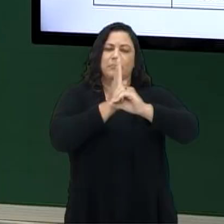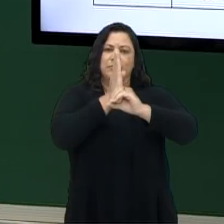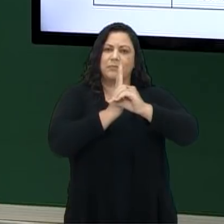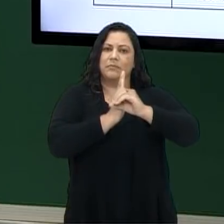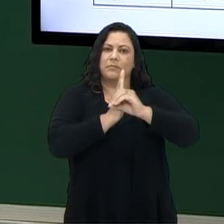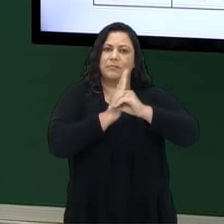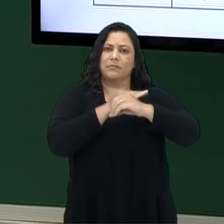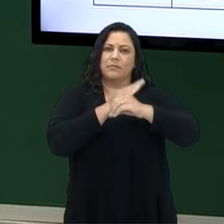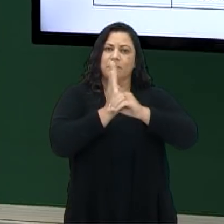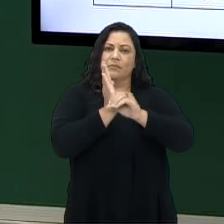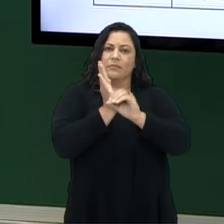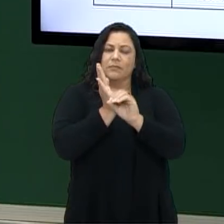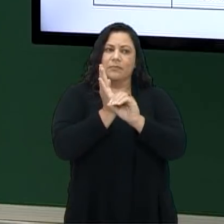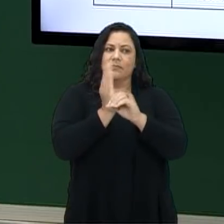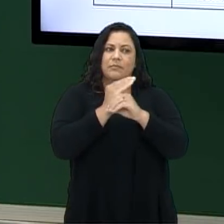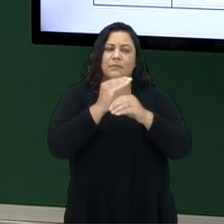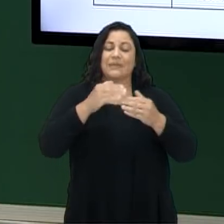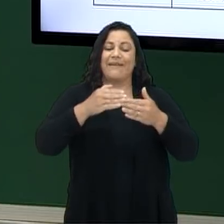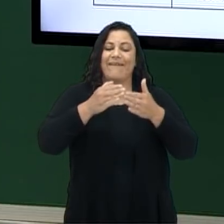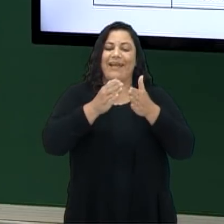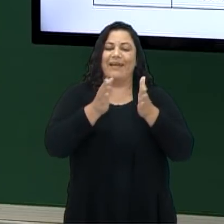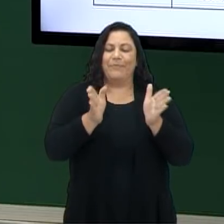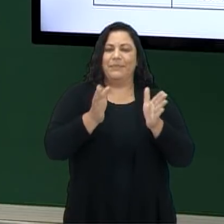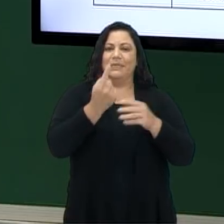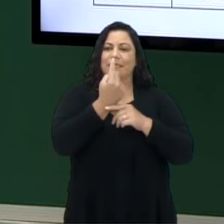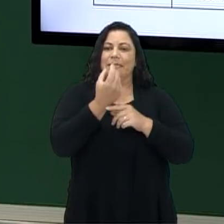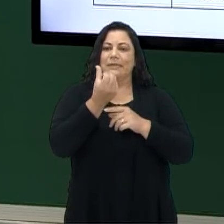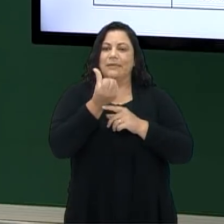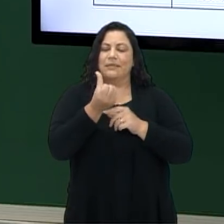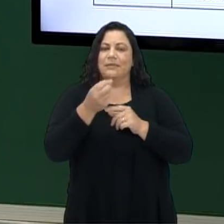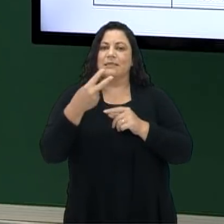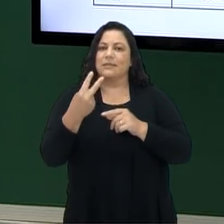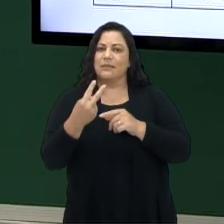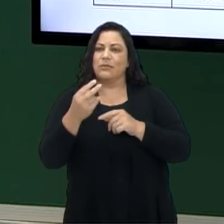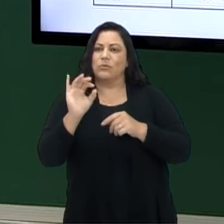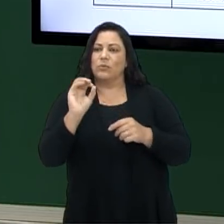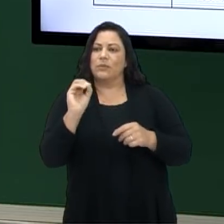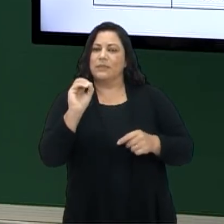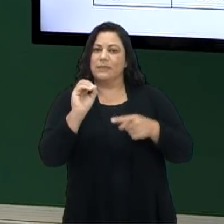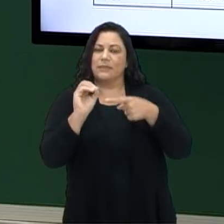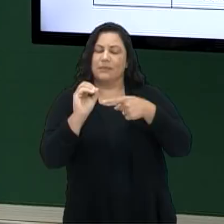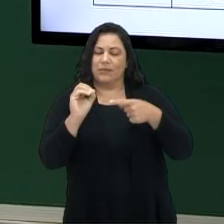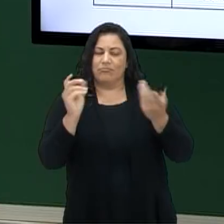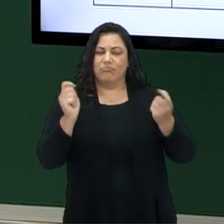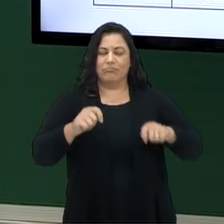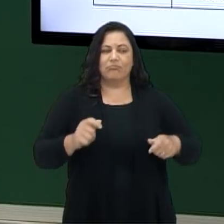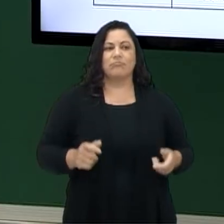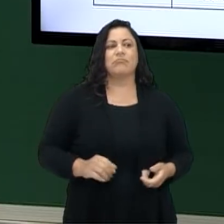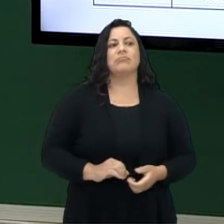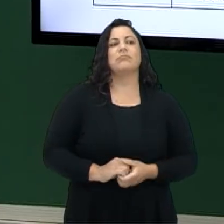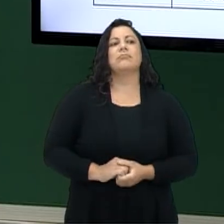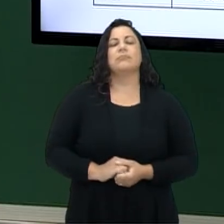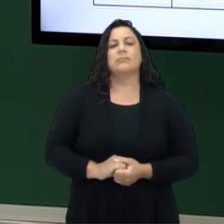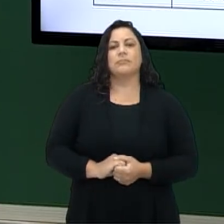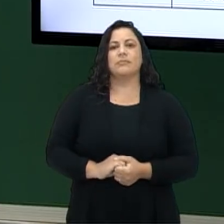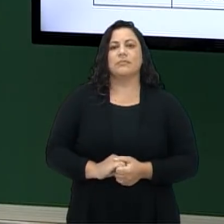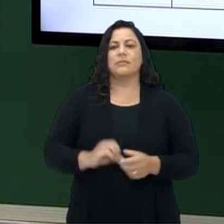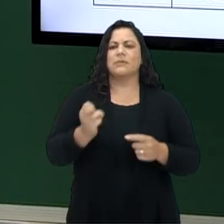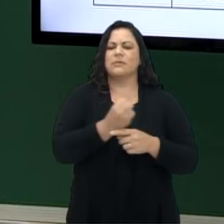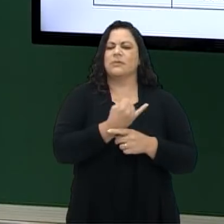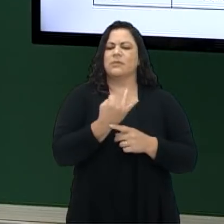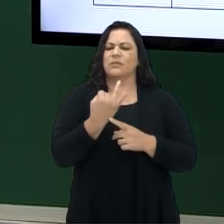transferidor. Você vai abrir 162 graus, ó. 10, 20, 30, 40, 90, 100, 110, 120, 130, 140,